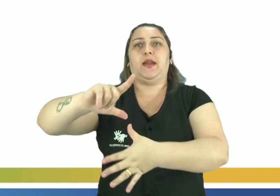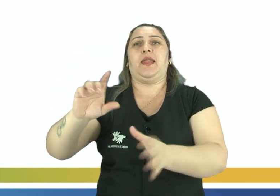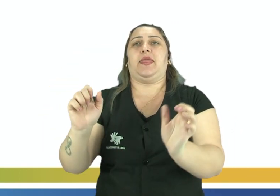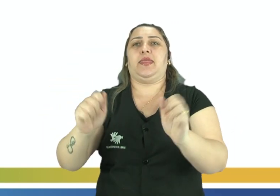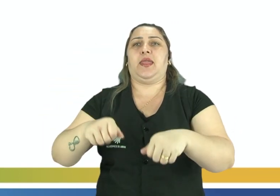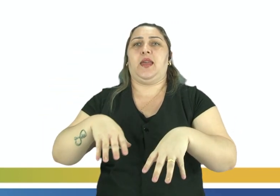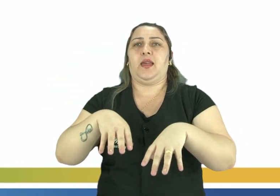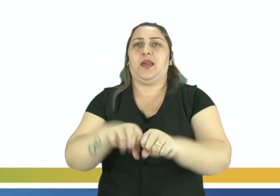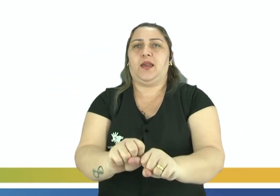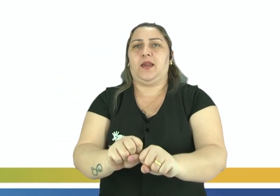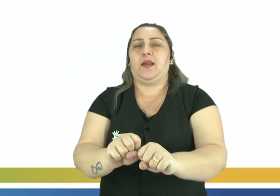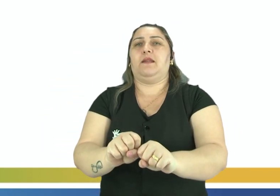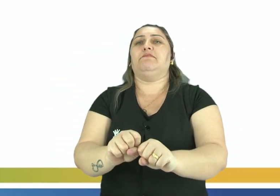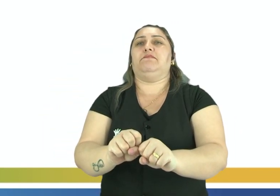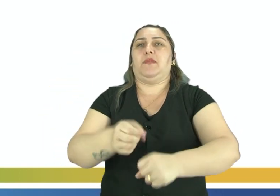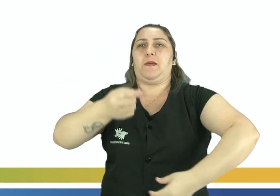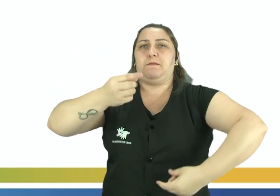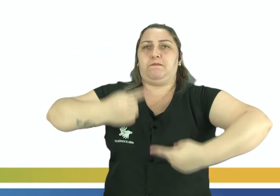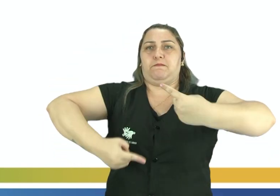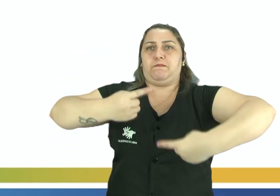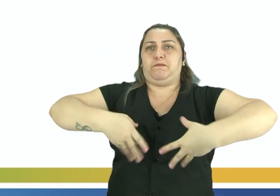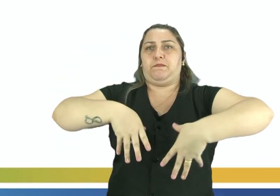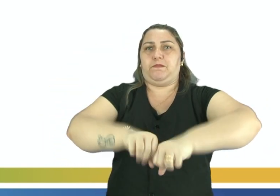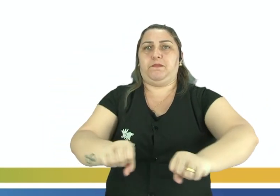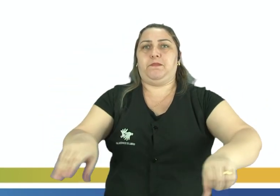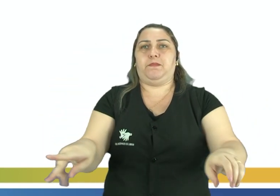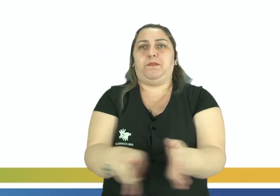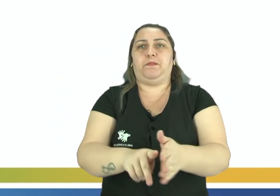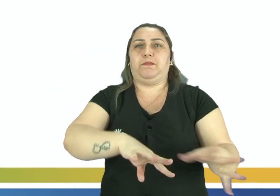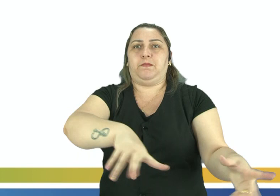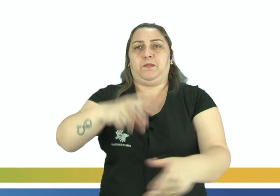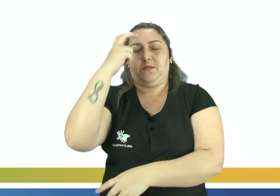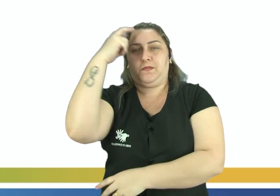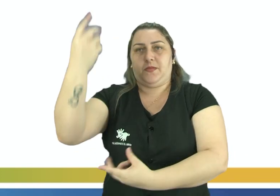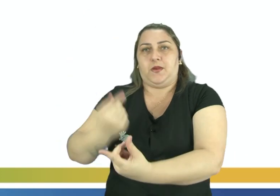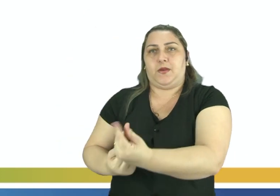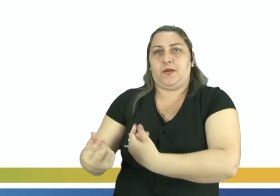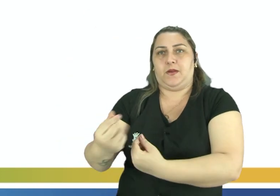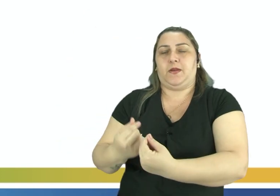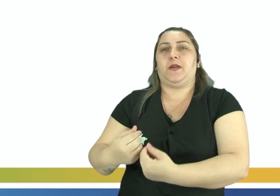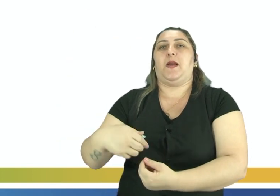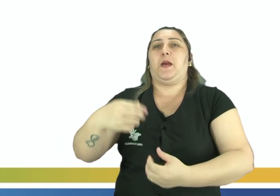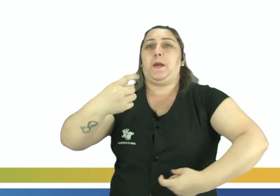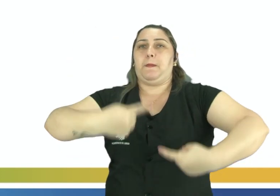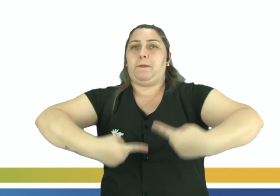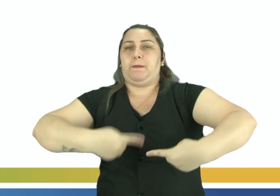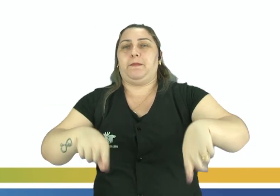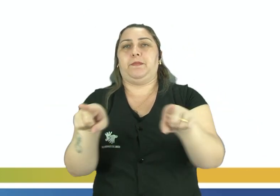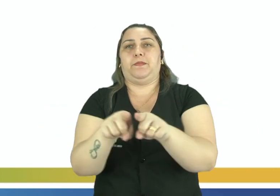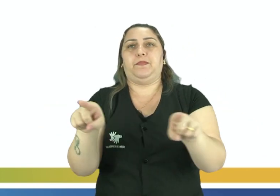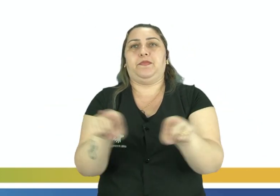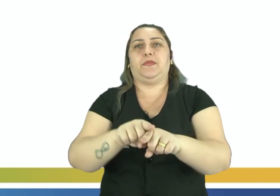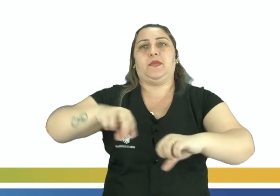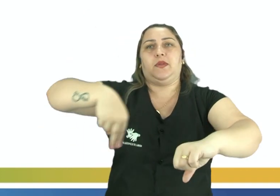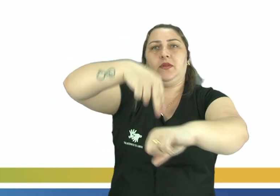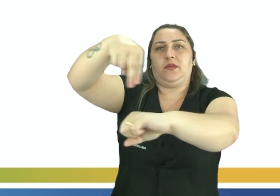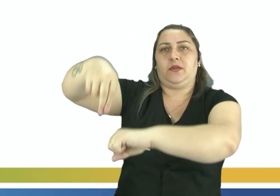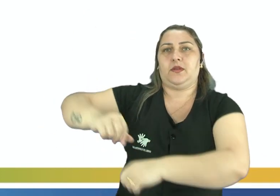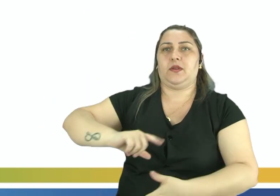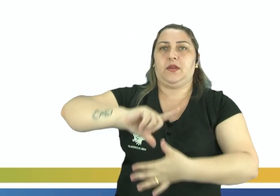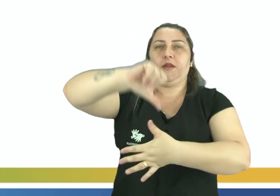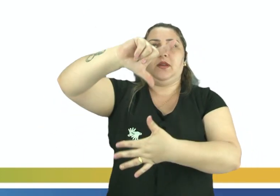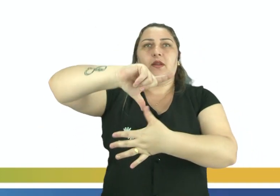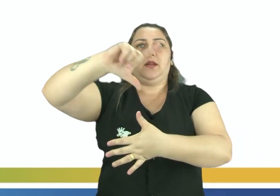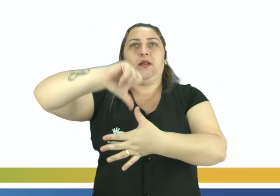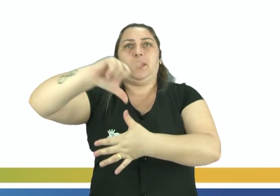poder impor a sua política de domínio territorial, cultural, econômico e político sobre as nações